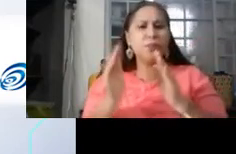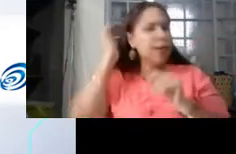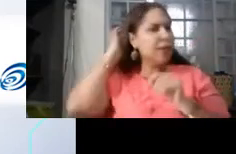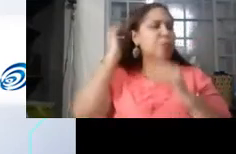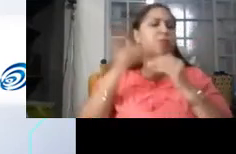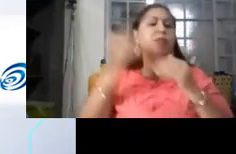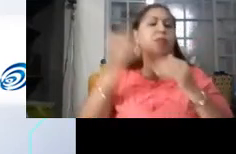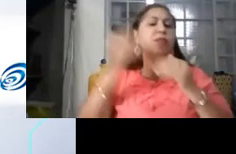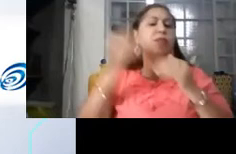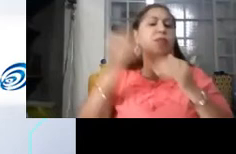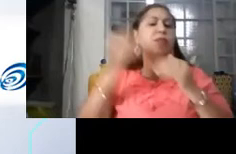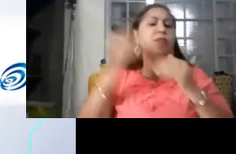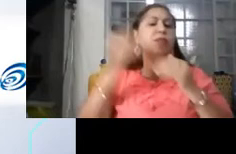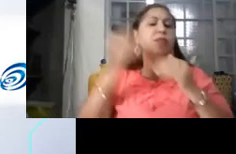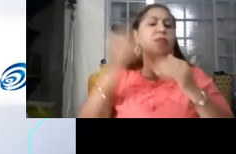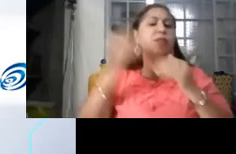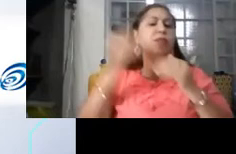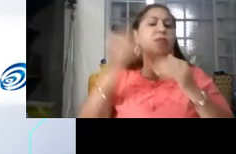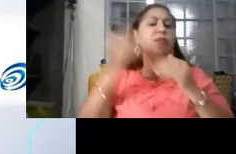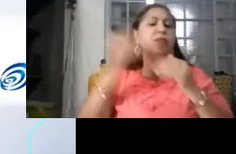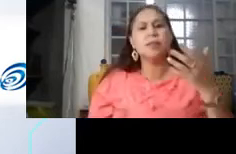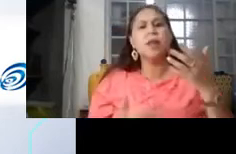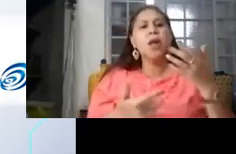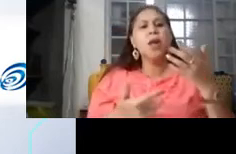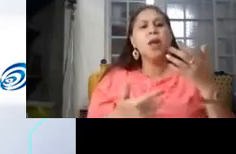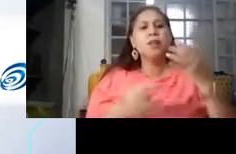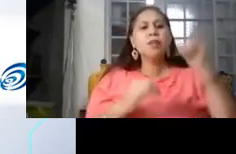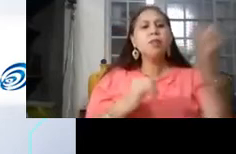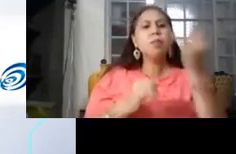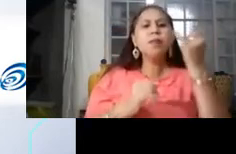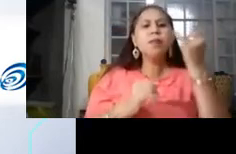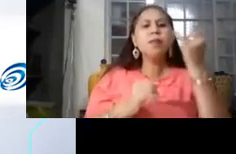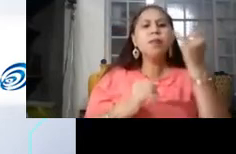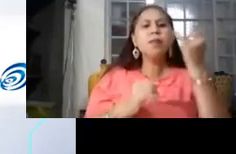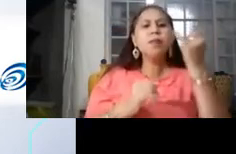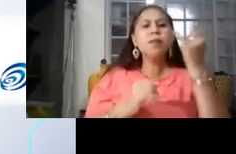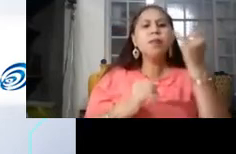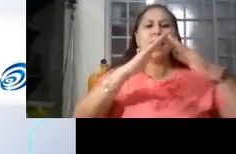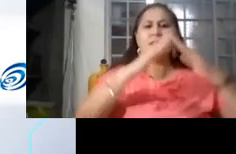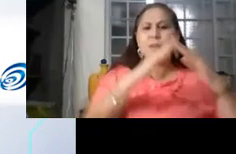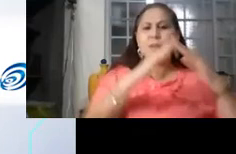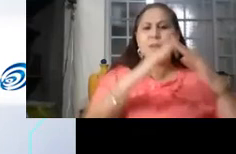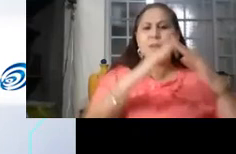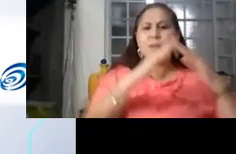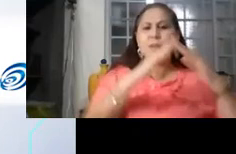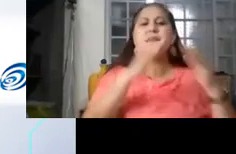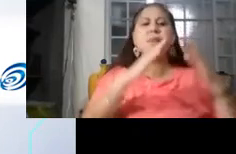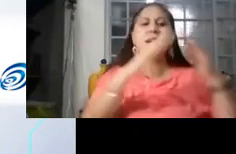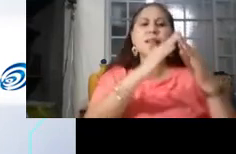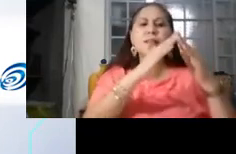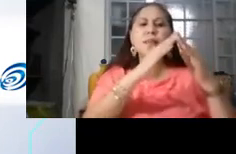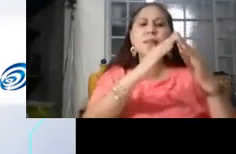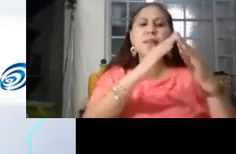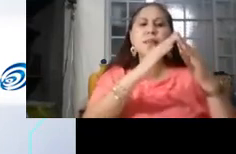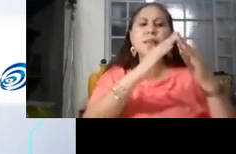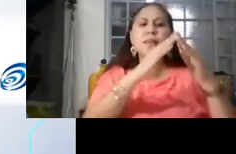né? Que vamos ver isso mais adiante com mais detalhes. Então, se o importante para ele é a casa de mãe, ele vai começar pela casa de